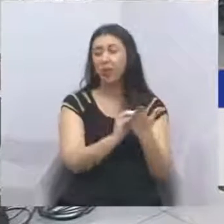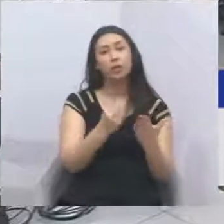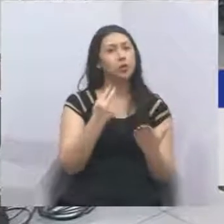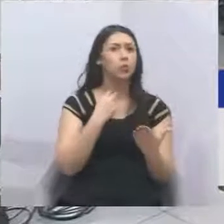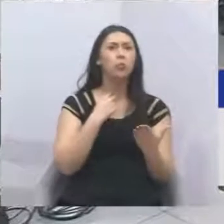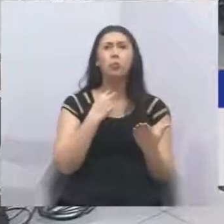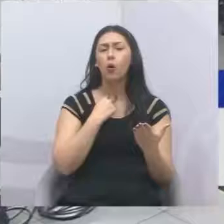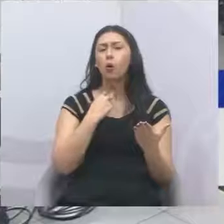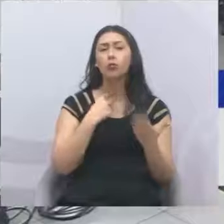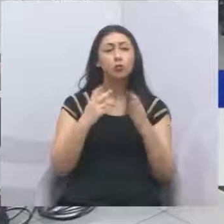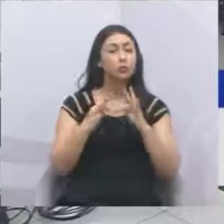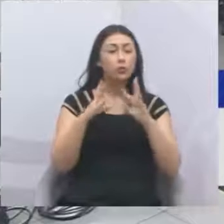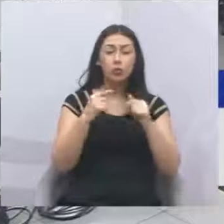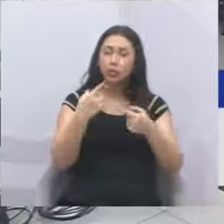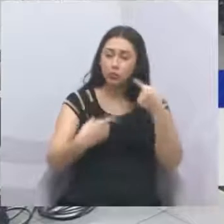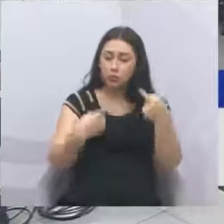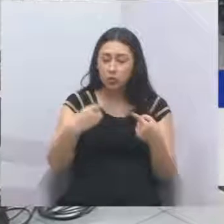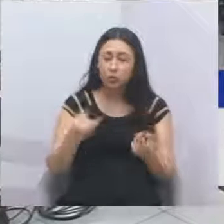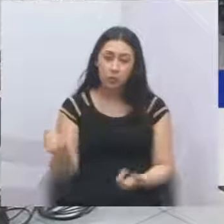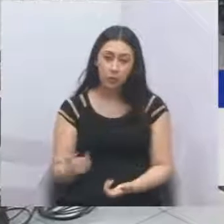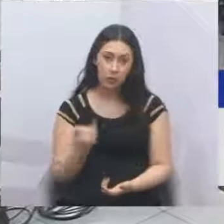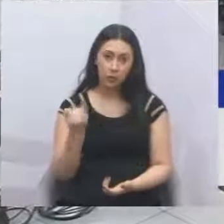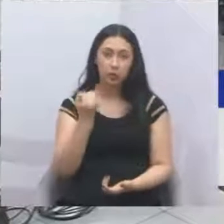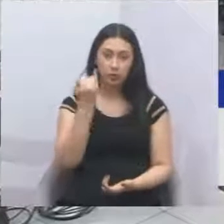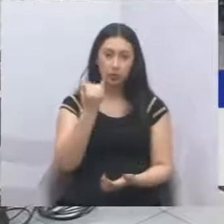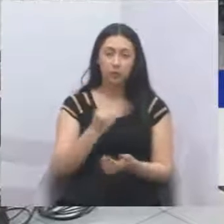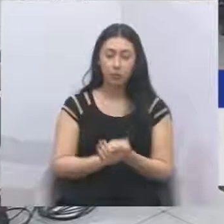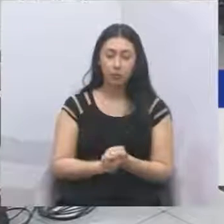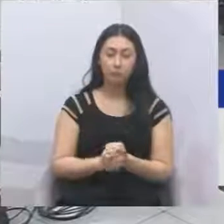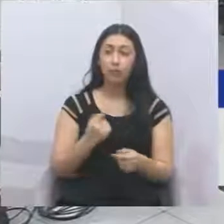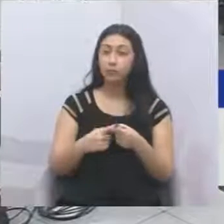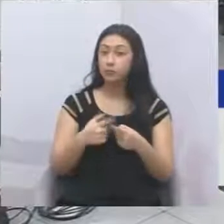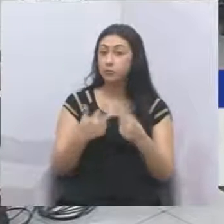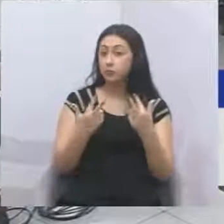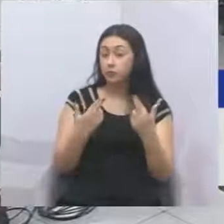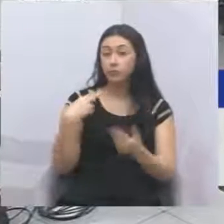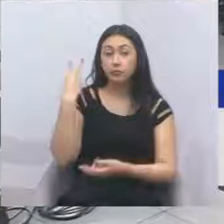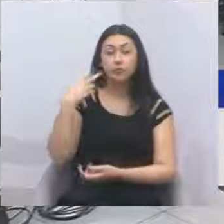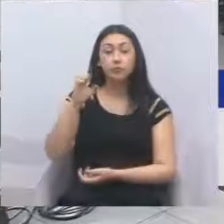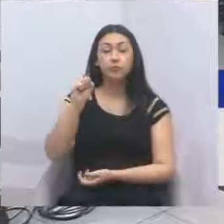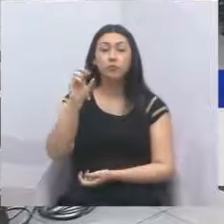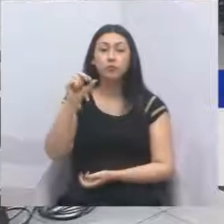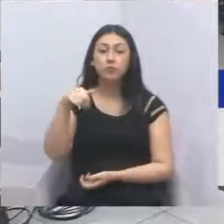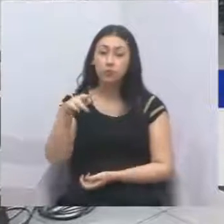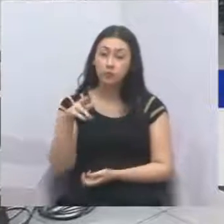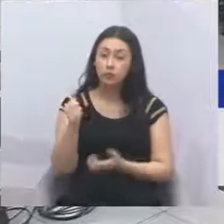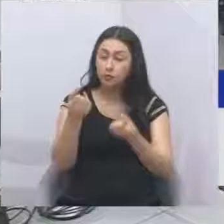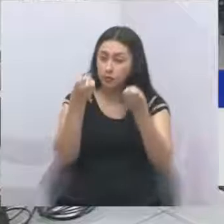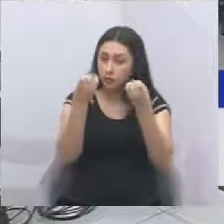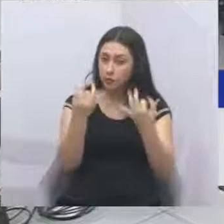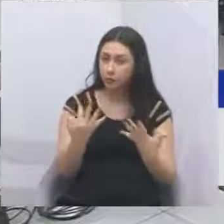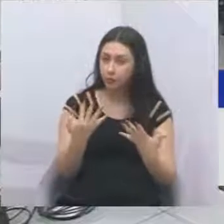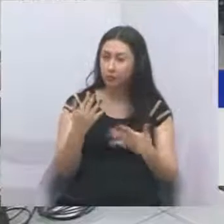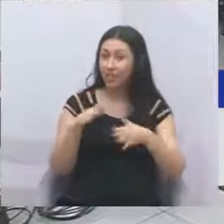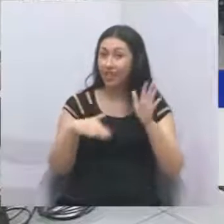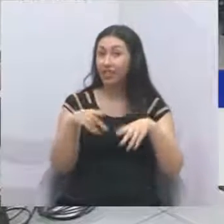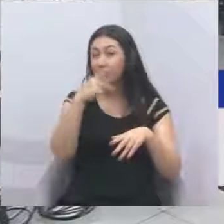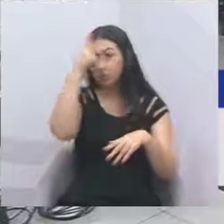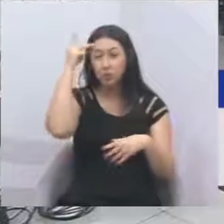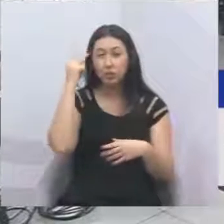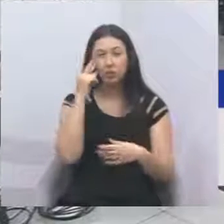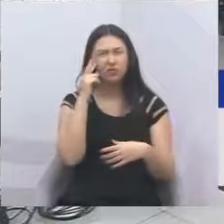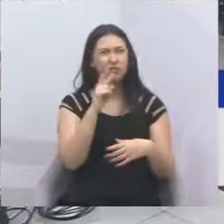discussão que é trazida aqui. Porque, como a vereadora Sônia disse, talvez, para